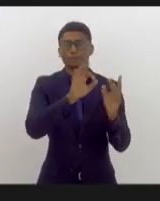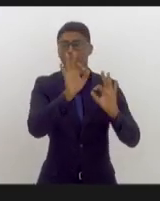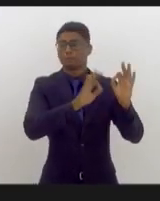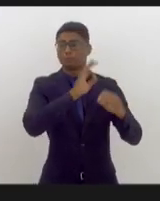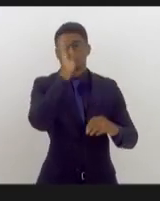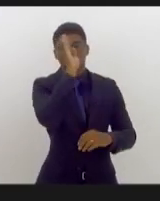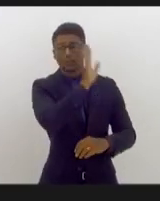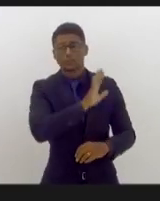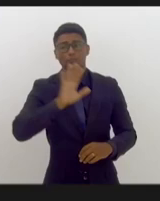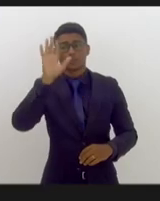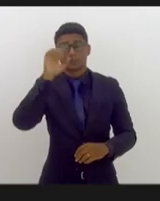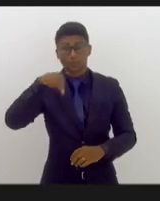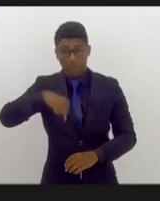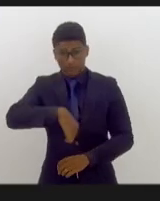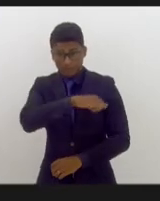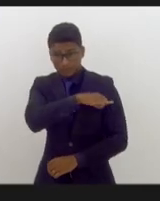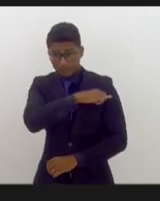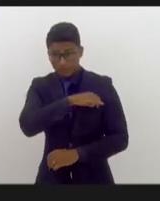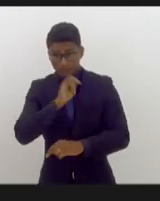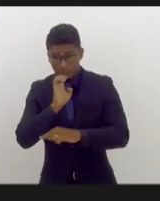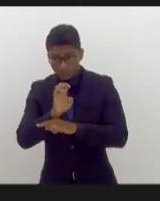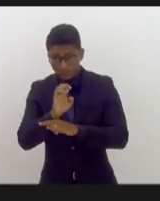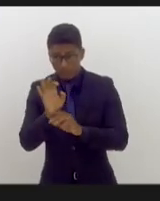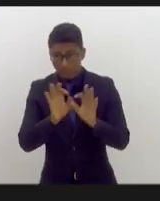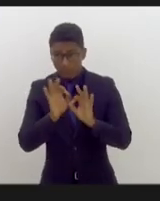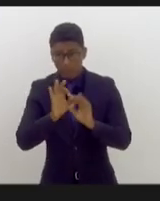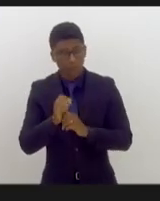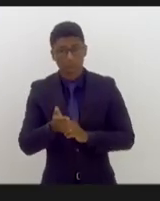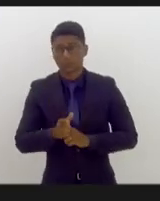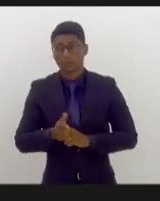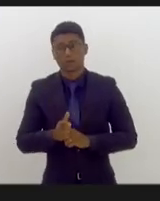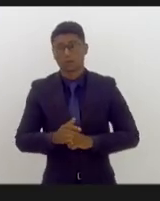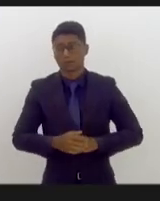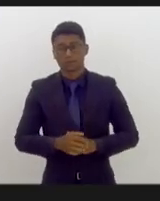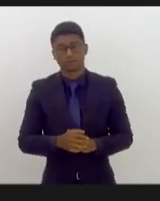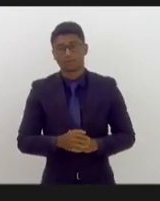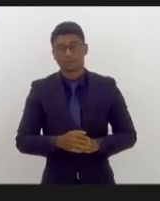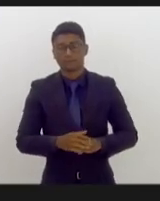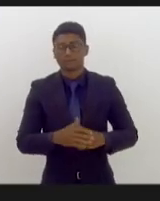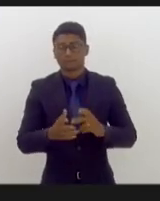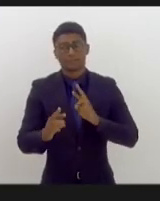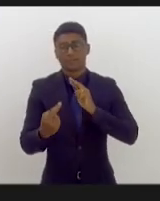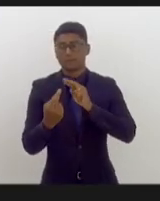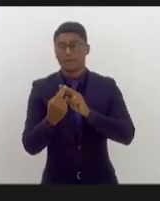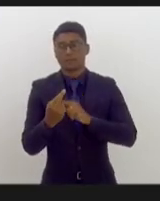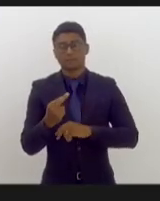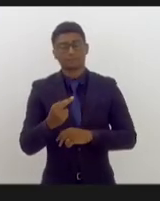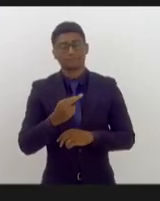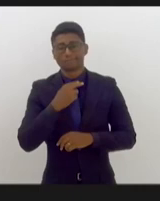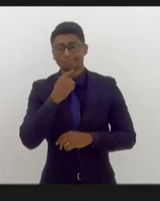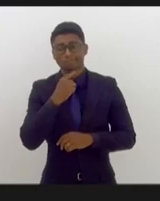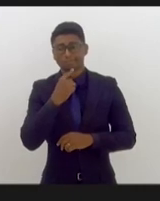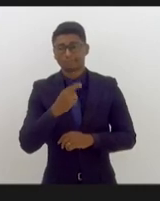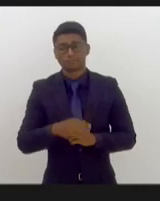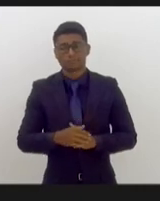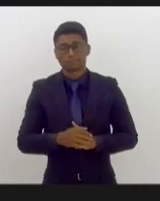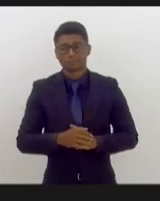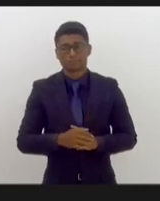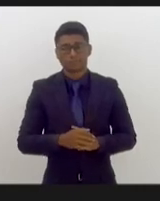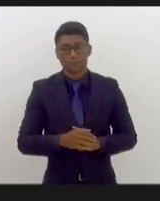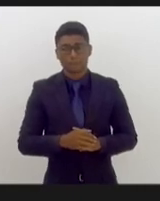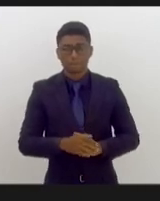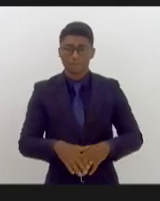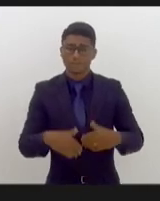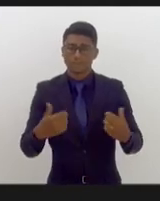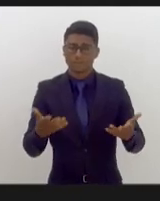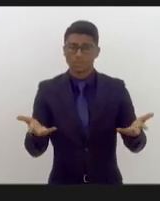a nível de estado que possam estar baseando os nossos planos municipais na sua formulação e até mesmo na sua avaliação posterior. Então, hoje